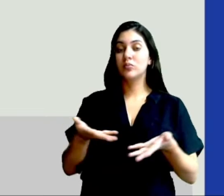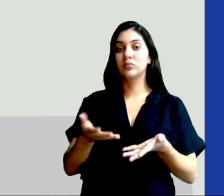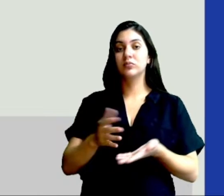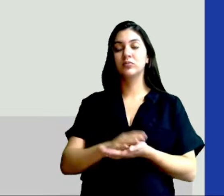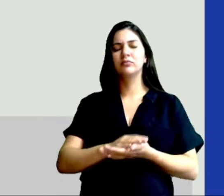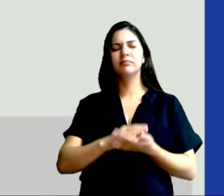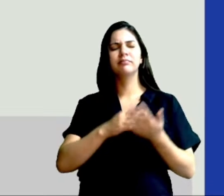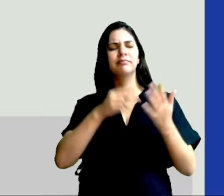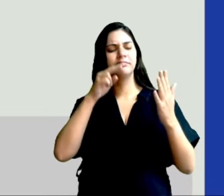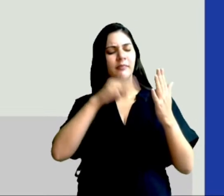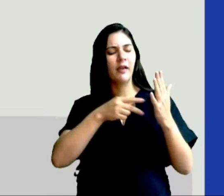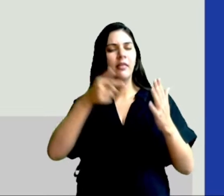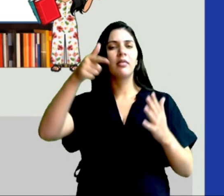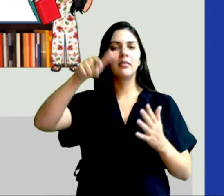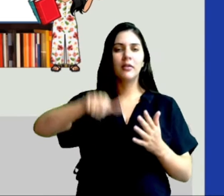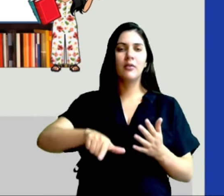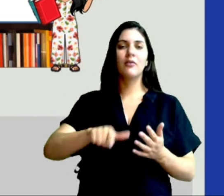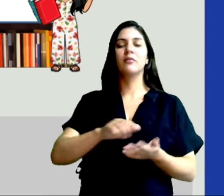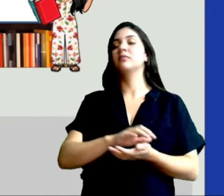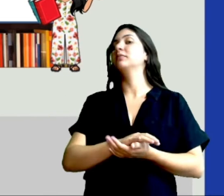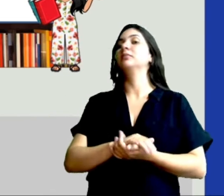vamos revisar.